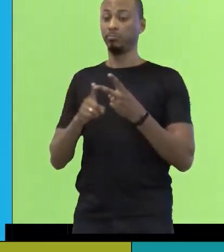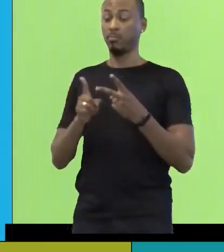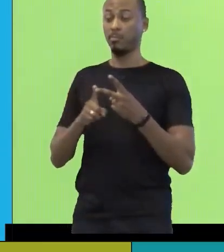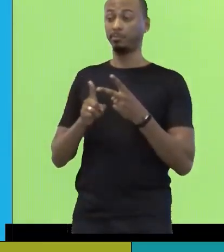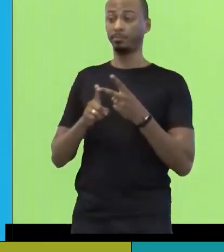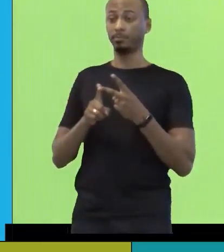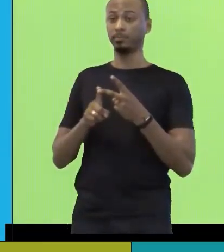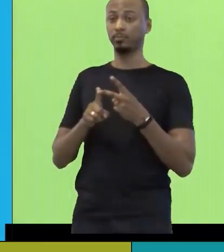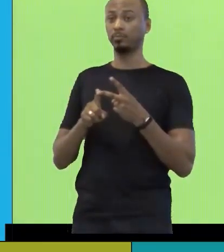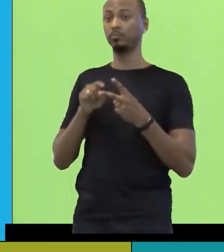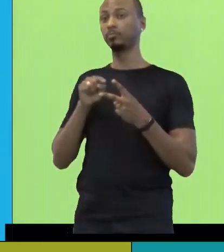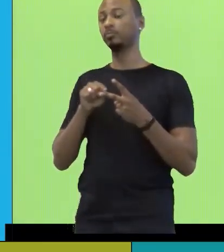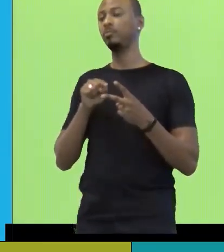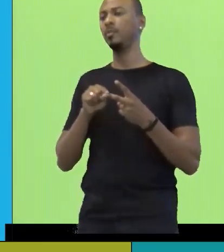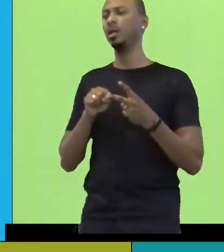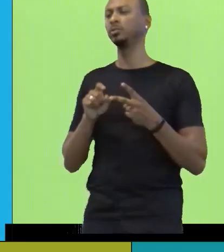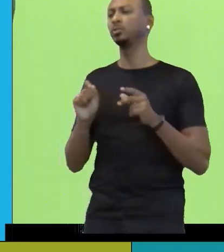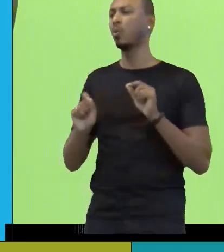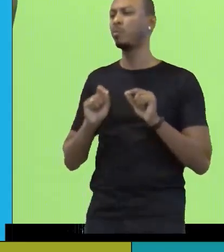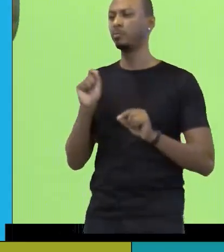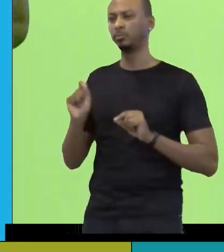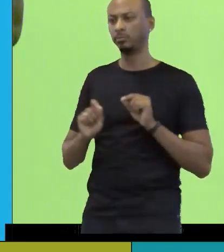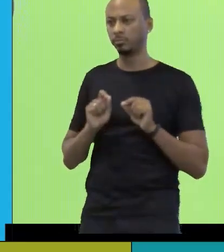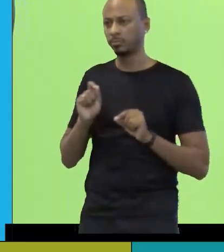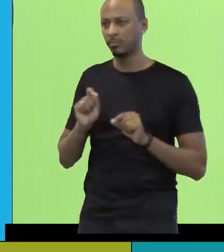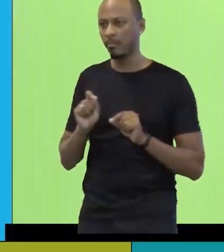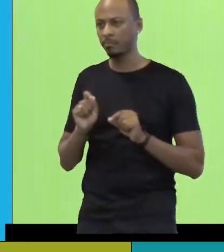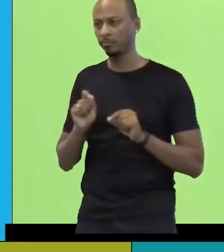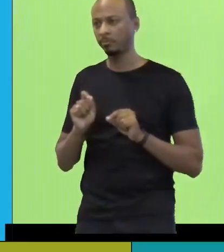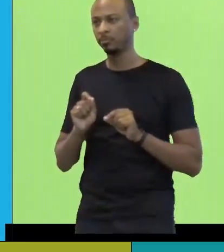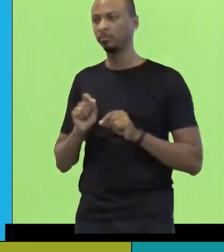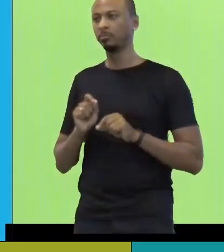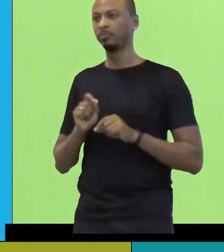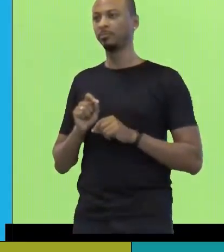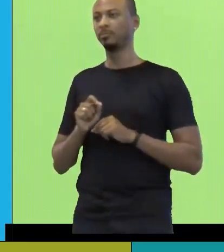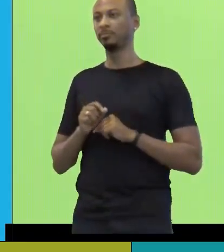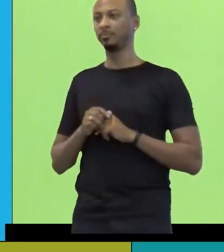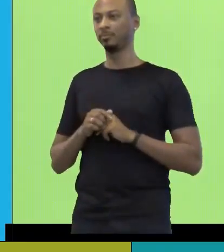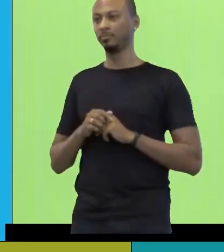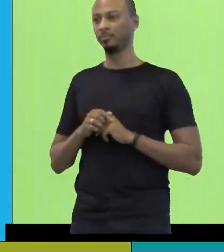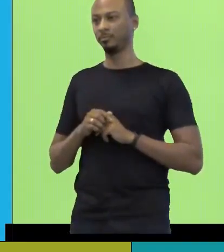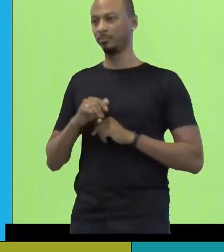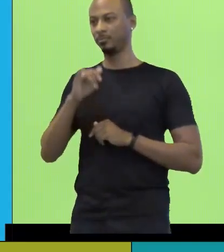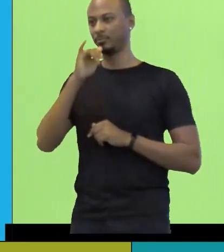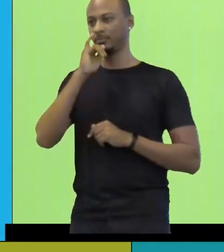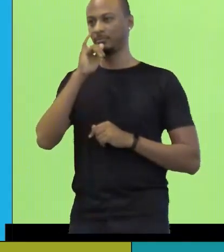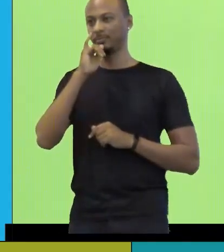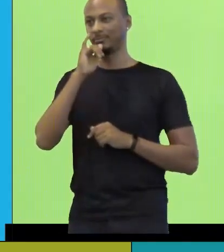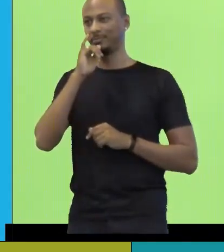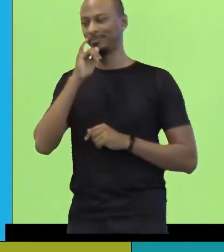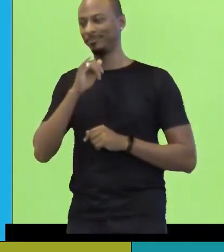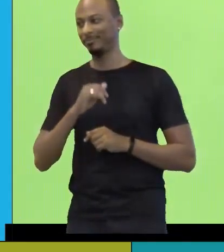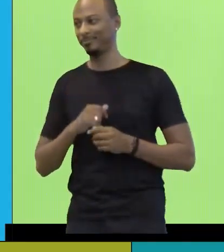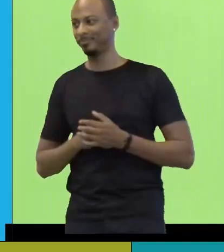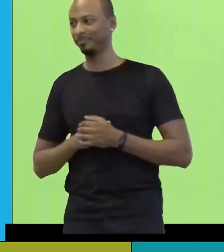Comentários sobre o governo de Tito Livio é uma obra onde ele apresenta ideias